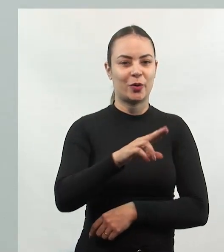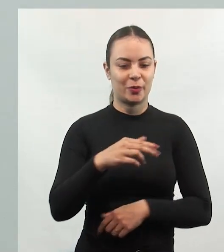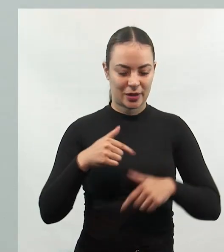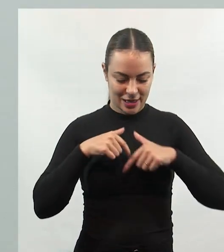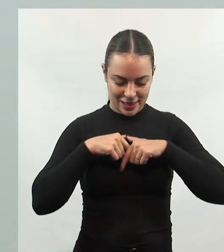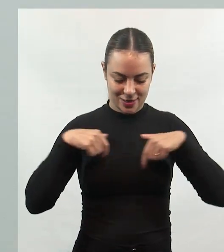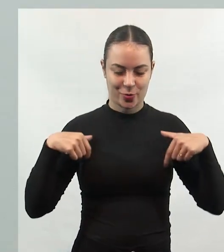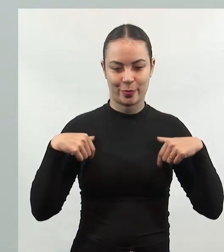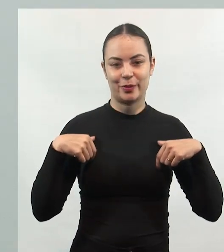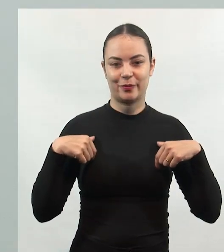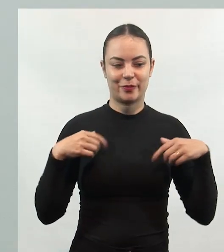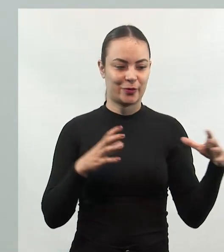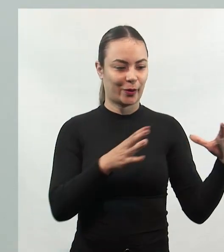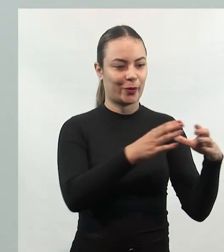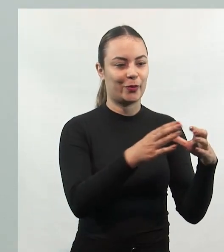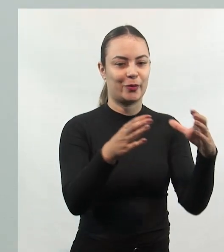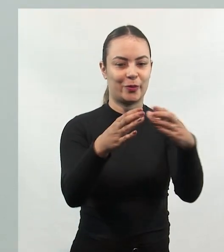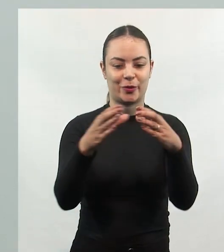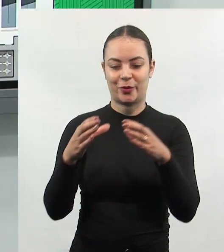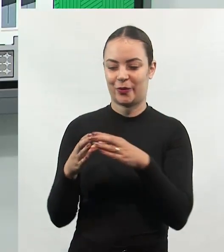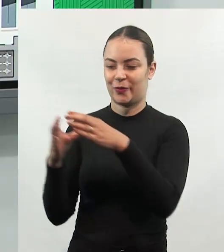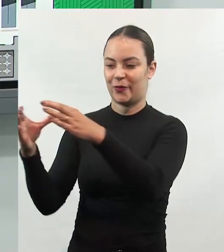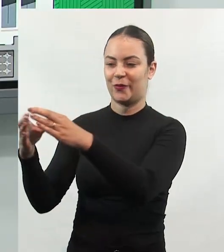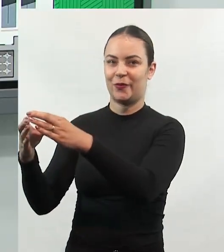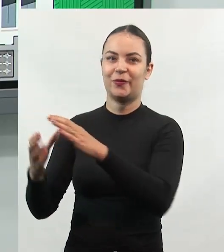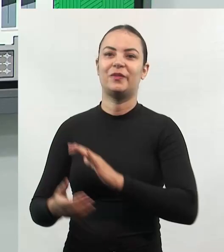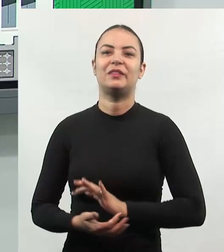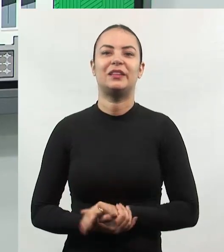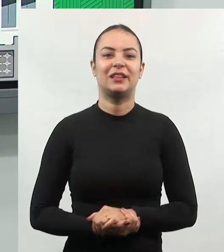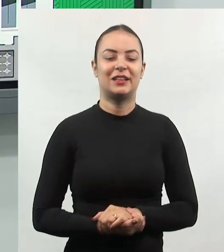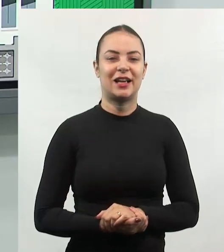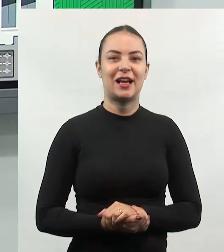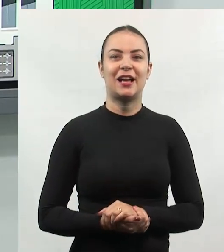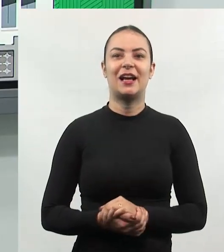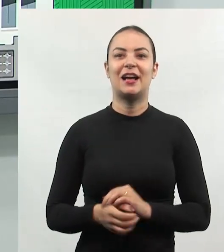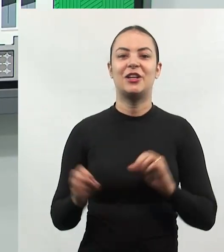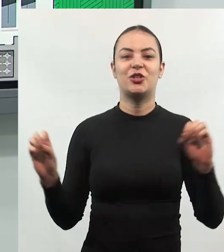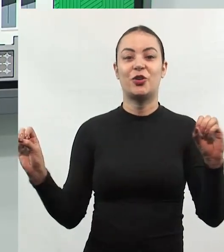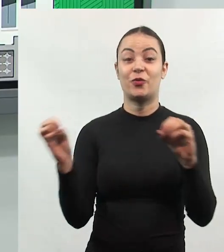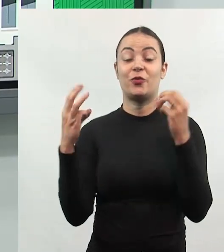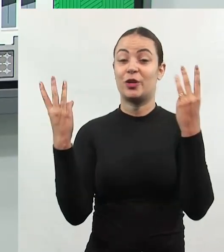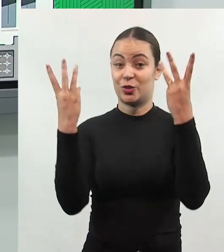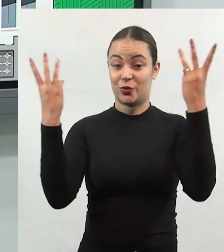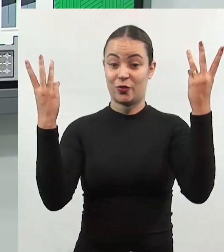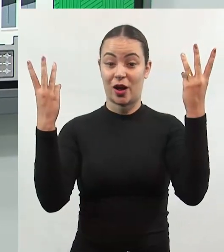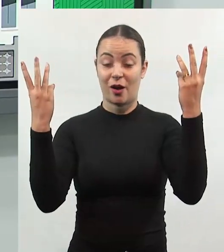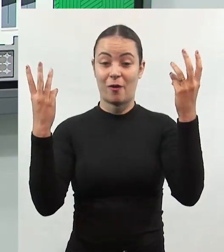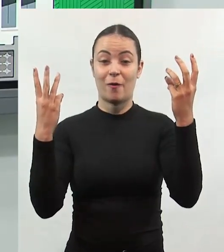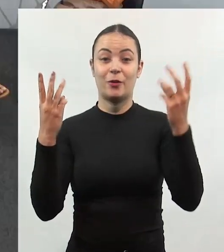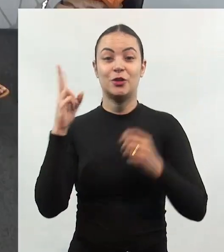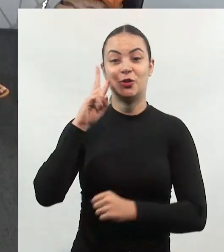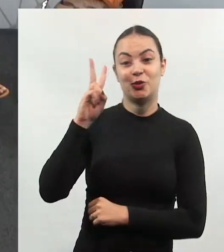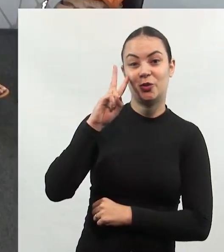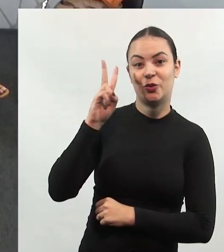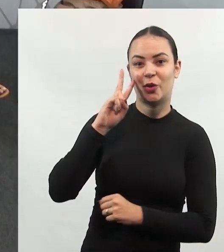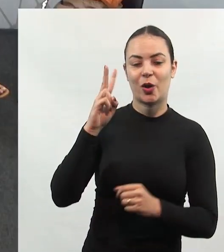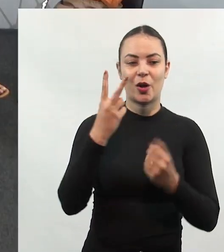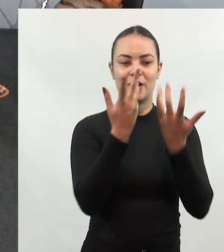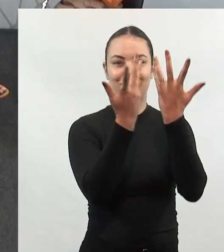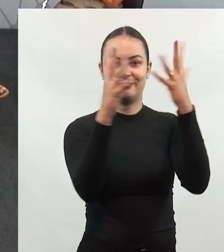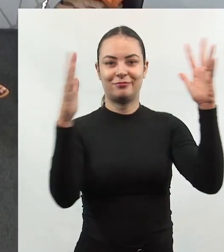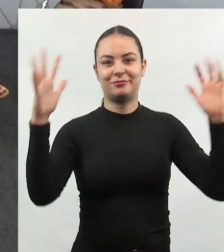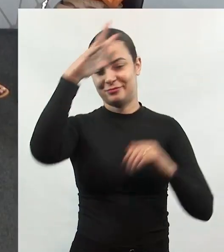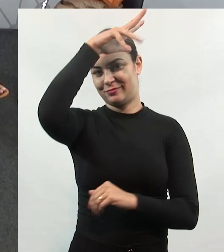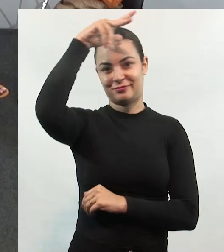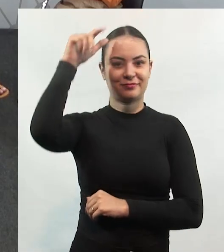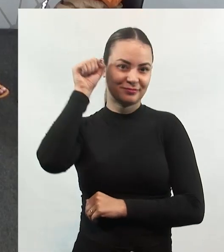a gente. Lembra? Vocês ensaiaram com o Internacional? Sim. Com aquele grupo, aqueles Lá meninos. no Padre Chiquinho. Isso, lá no Padre Chiquinho. A gente ganhou também,